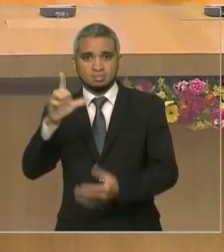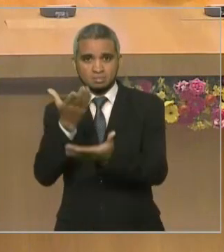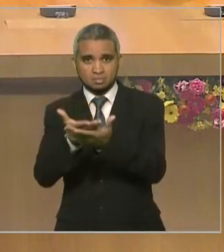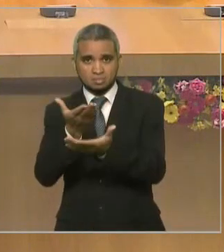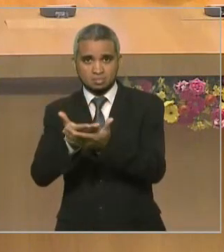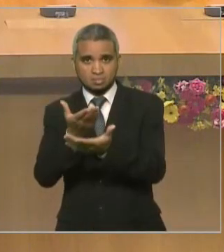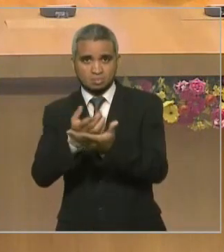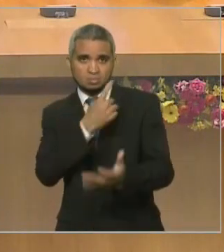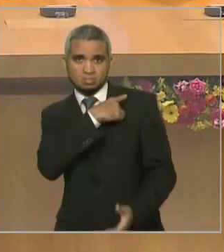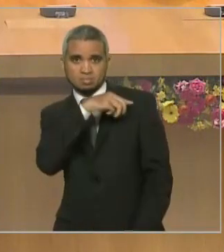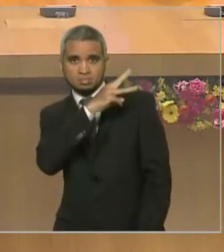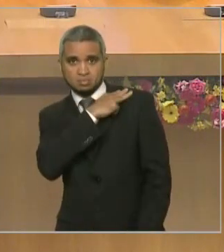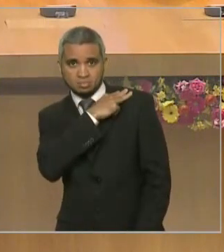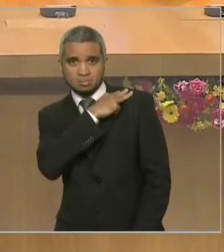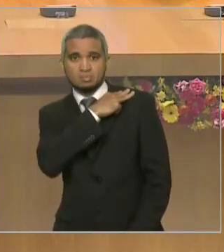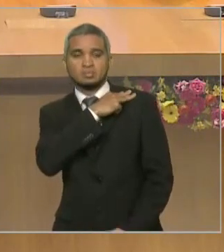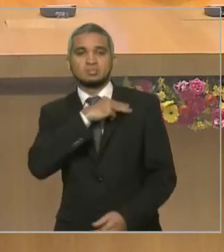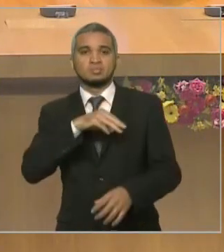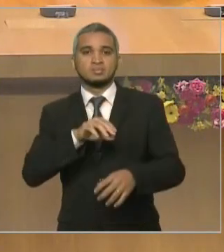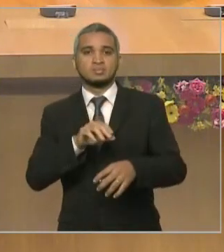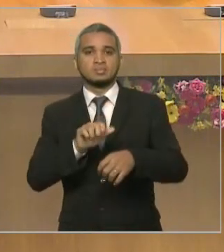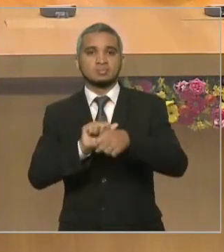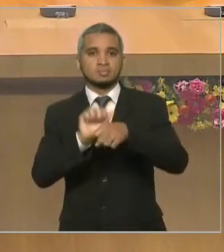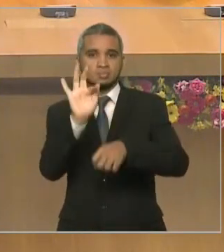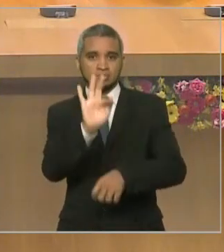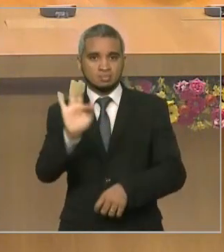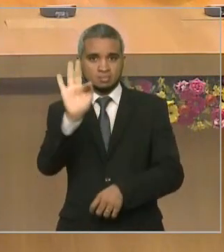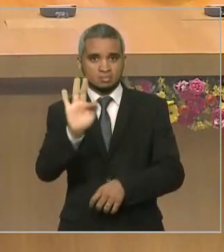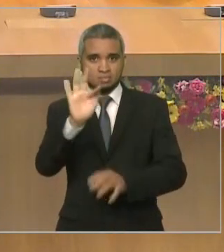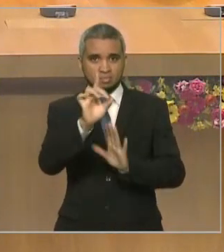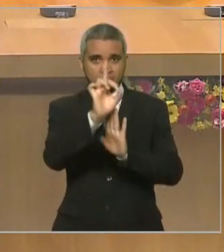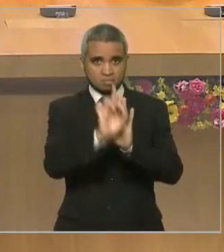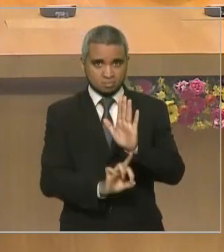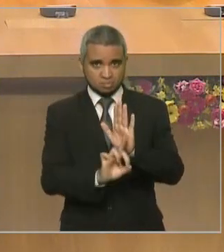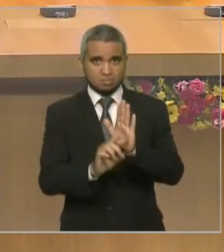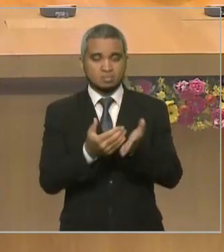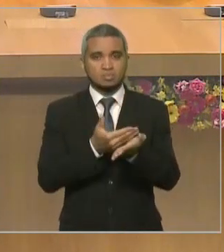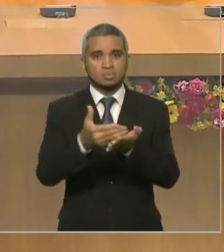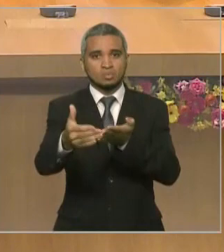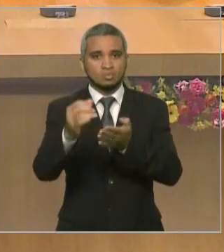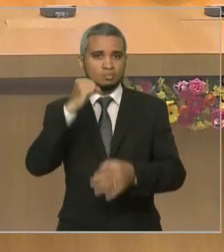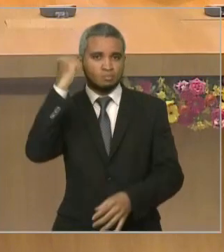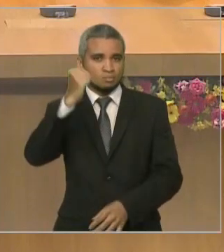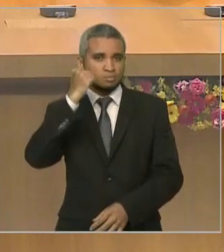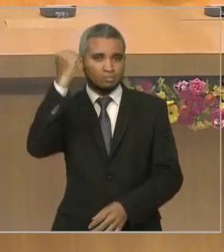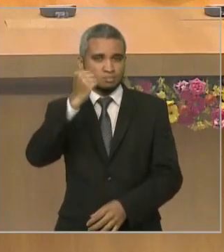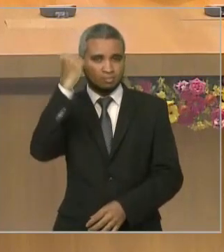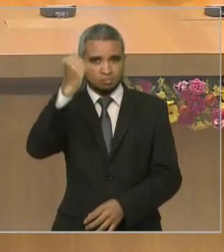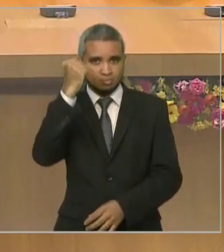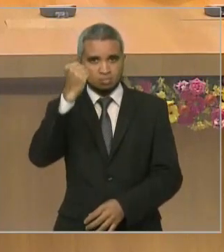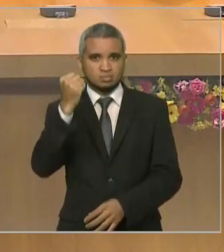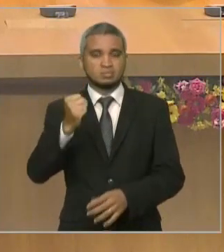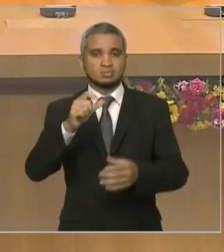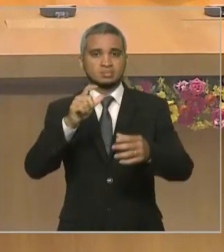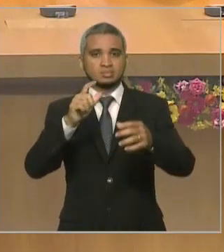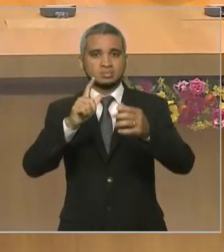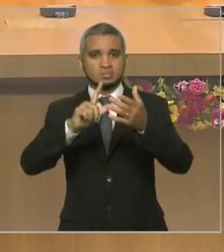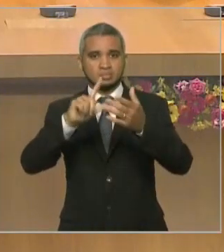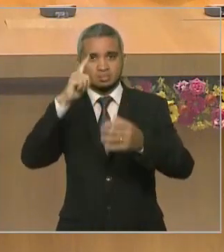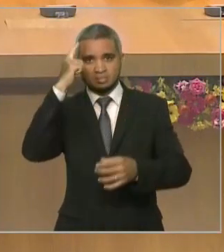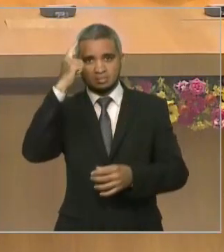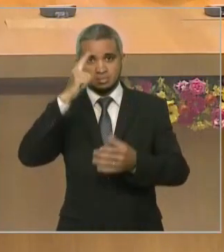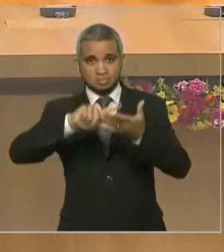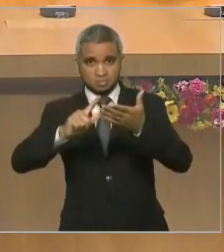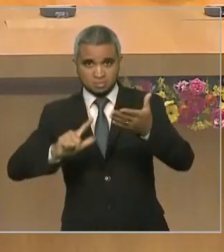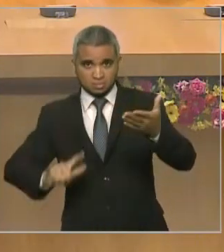que começou a participar de movimentos estudantis e literários, onde ganhou destaque no